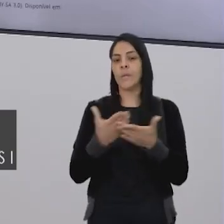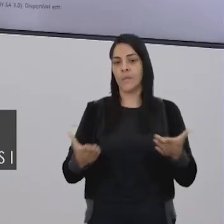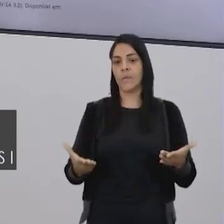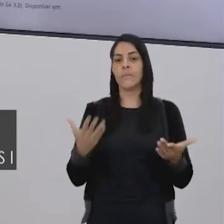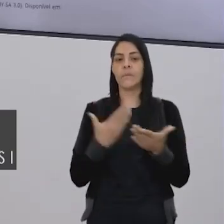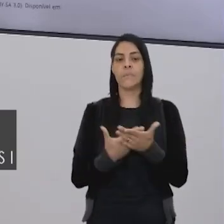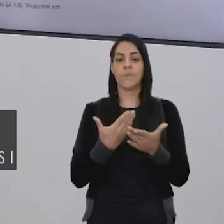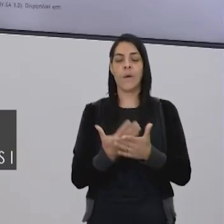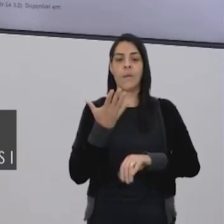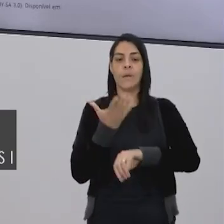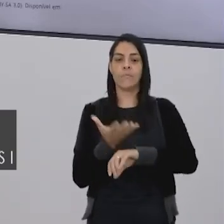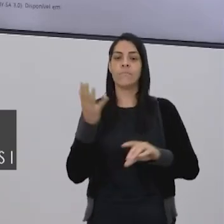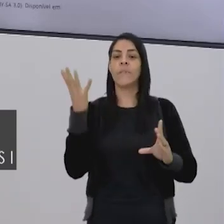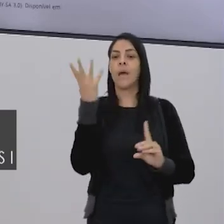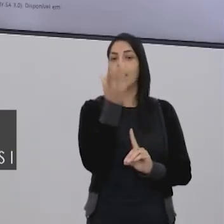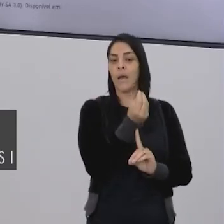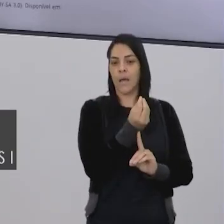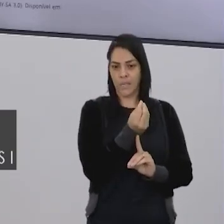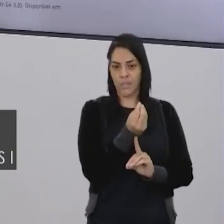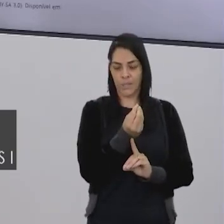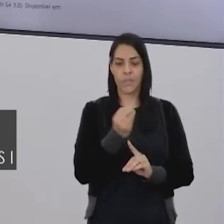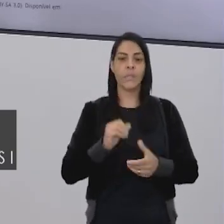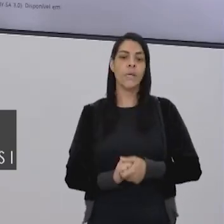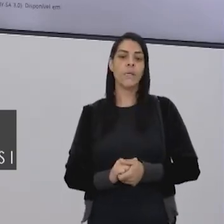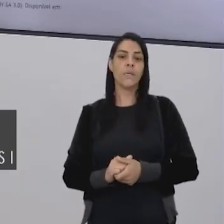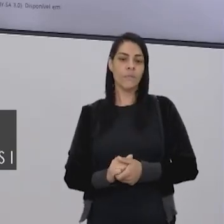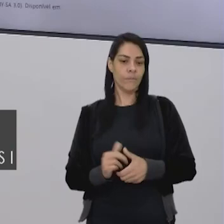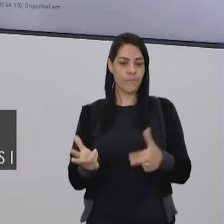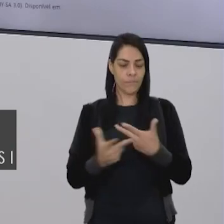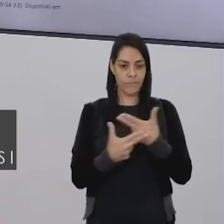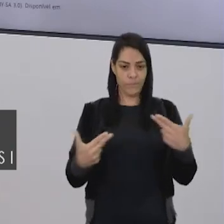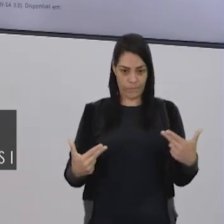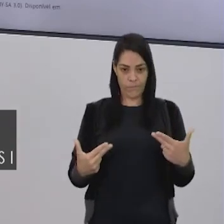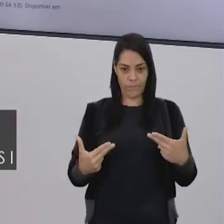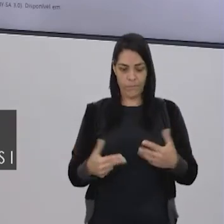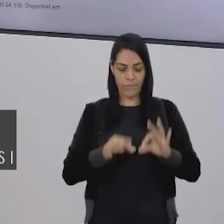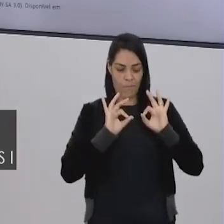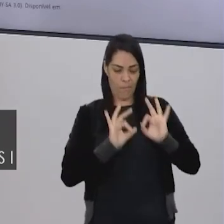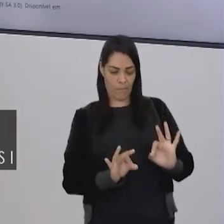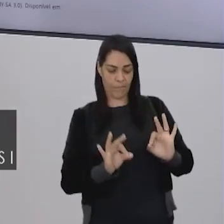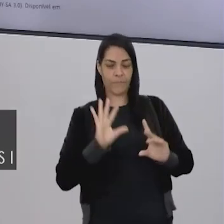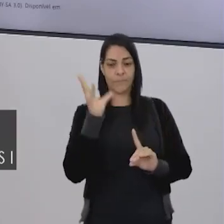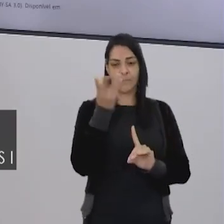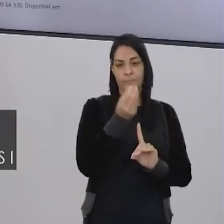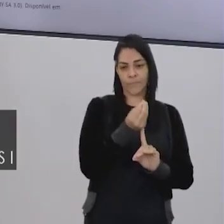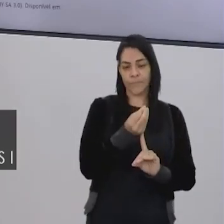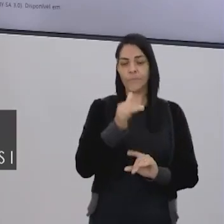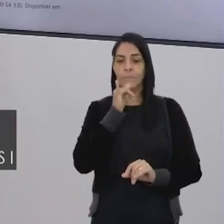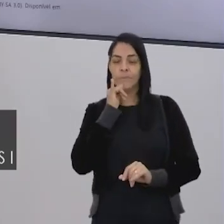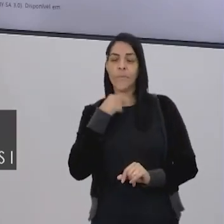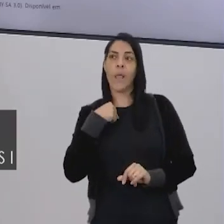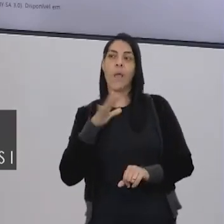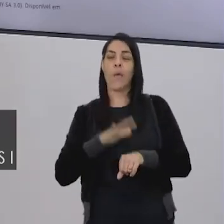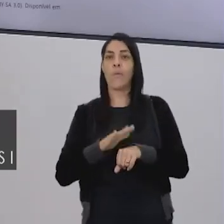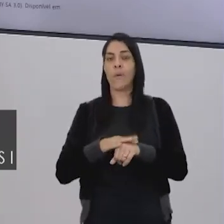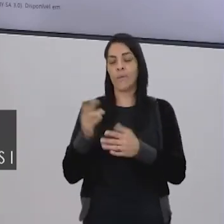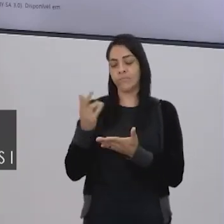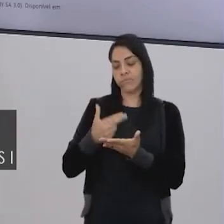só, para algo ser considerado uma obra de arte, então suponhamos que eu faça algum desenho